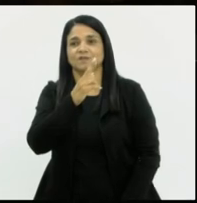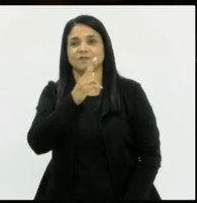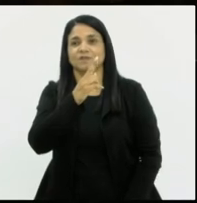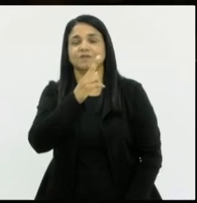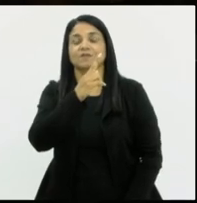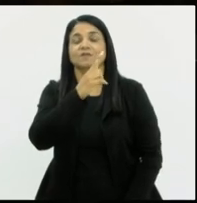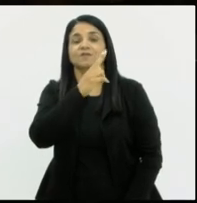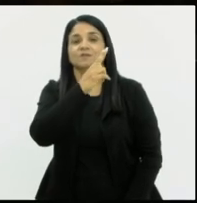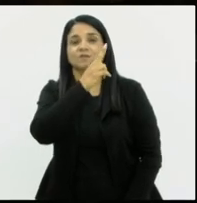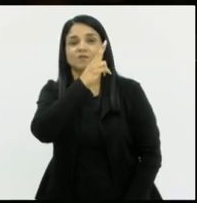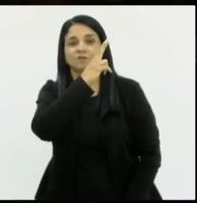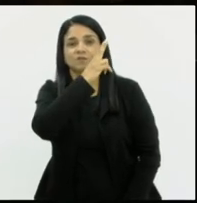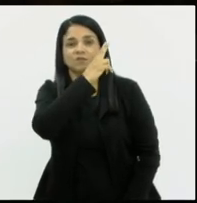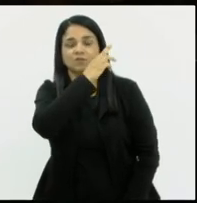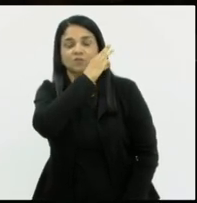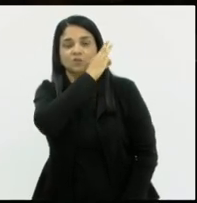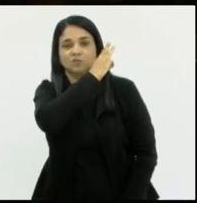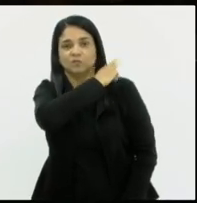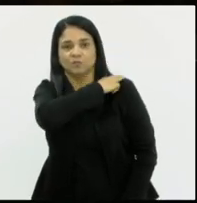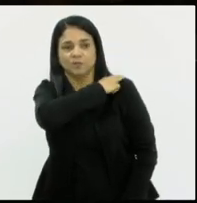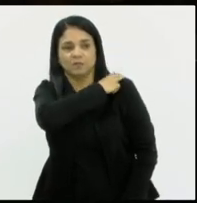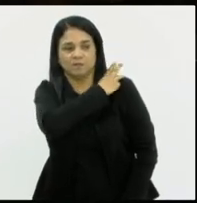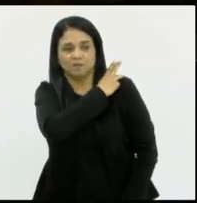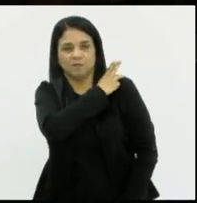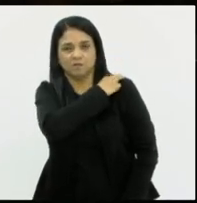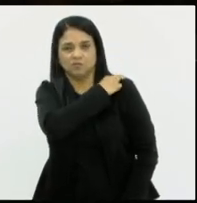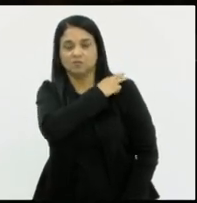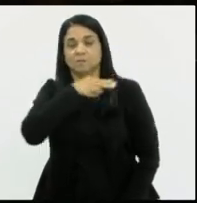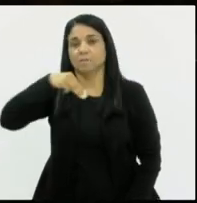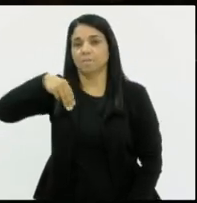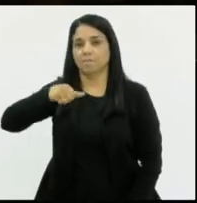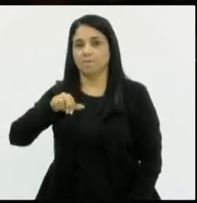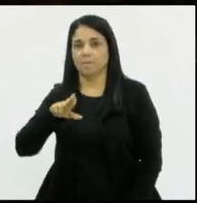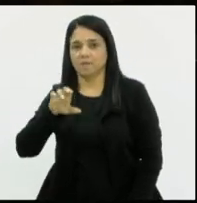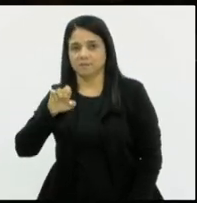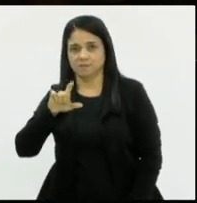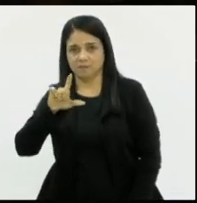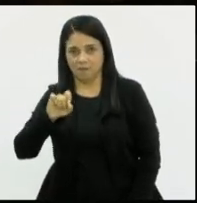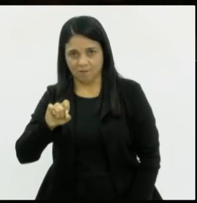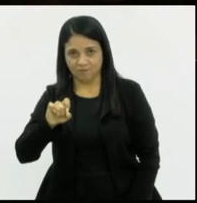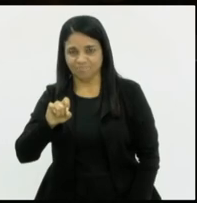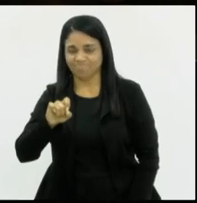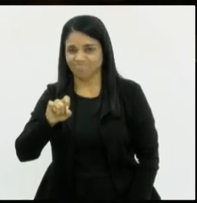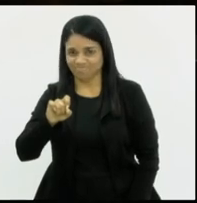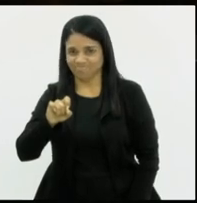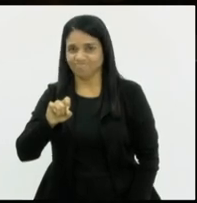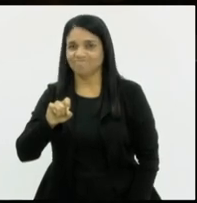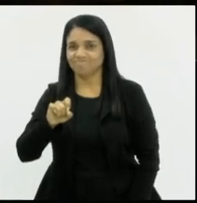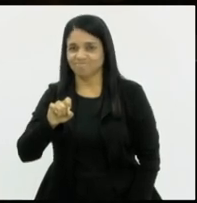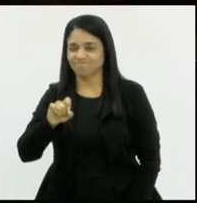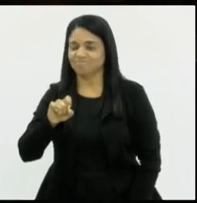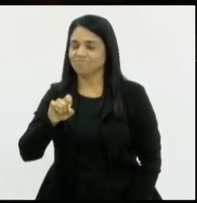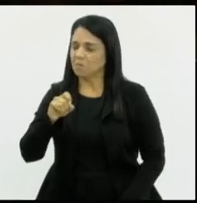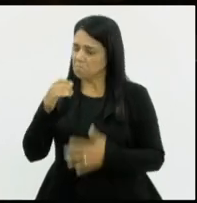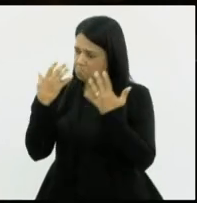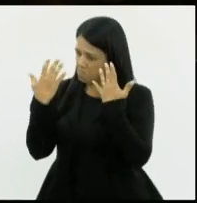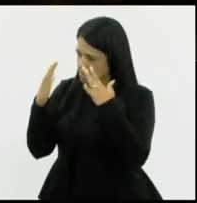O subtenente Marcelo Ferreira também. Parabéns. Fiquei muito emocionada,